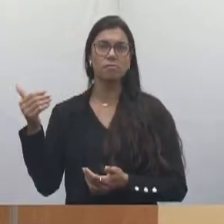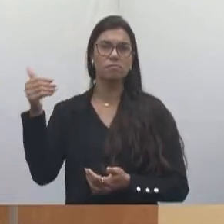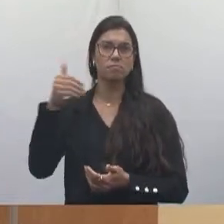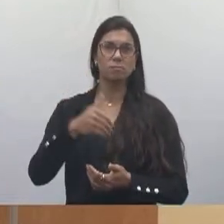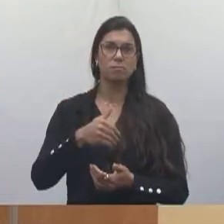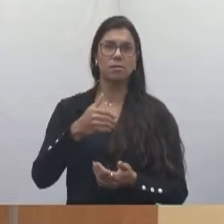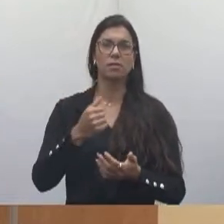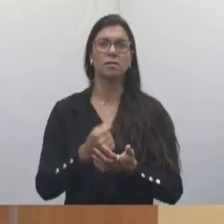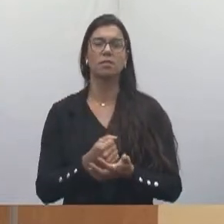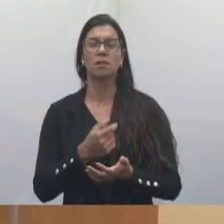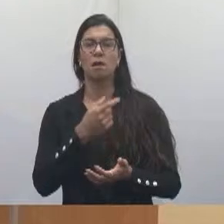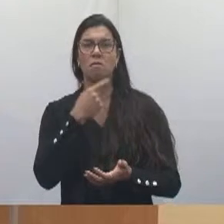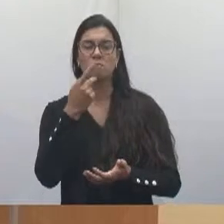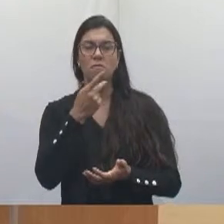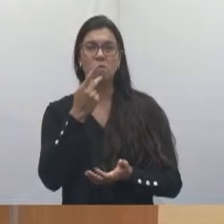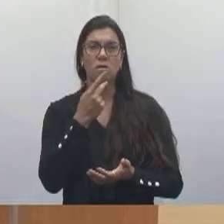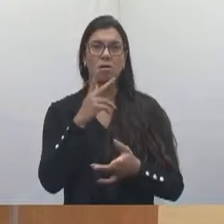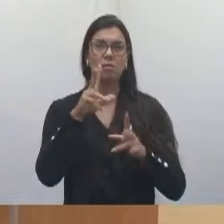para a população.